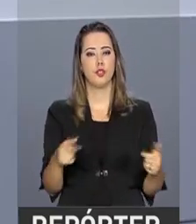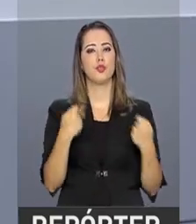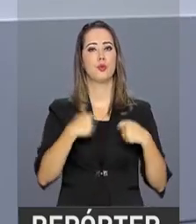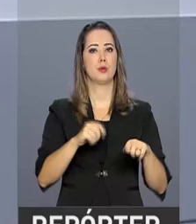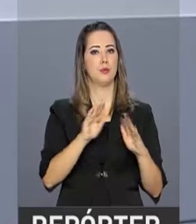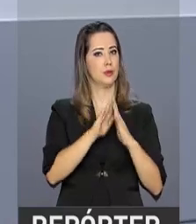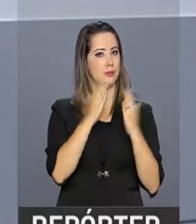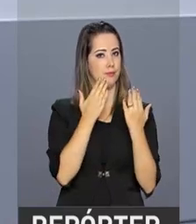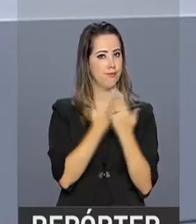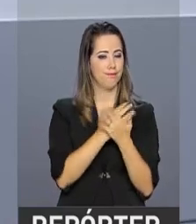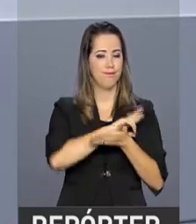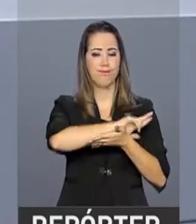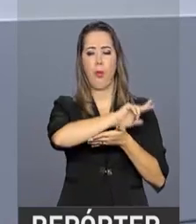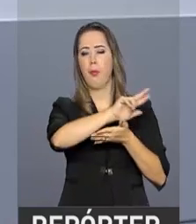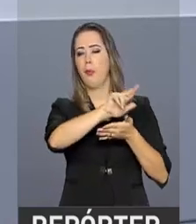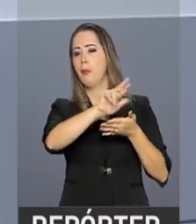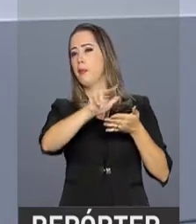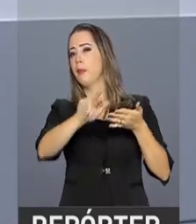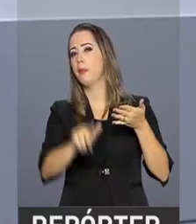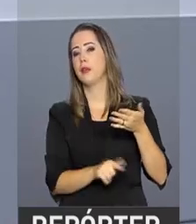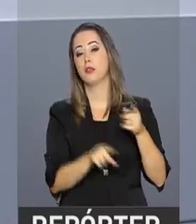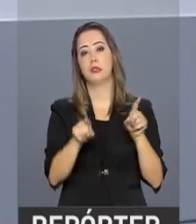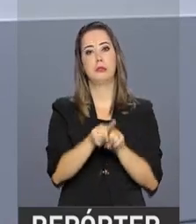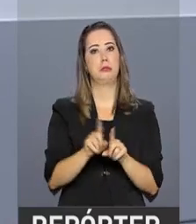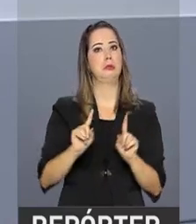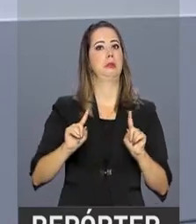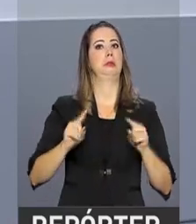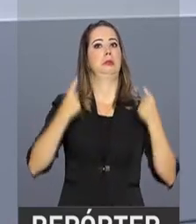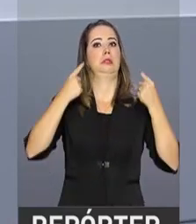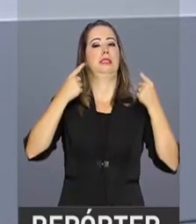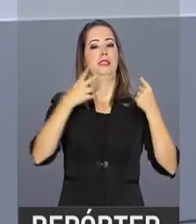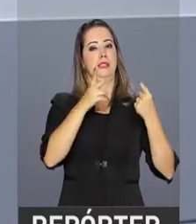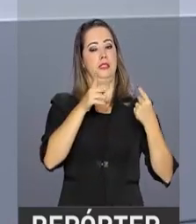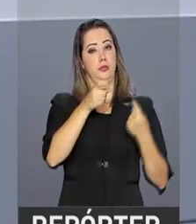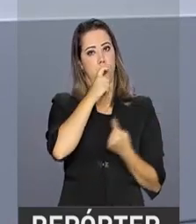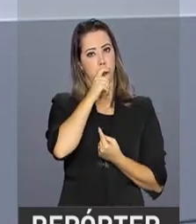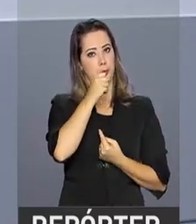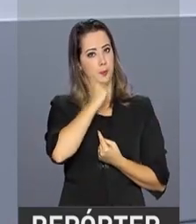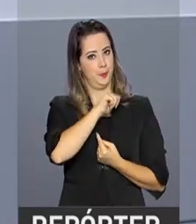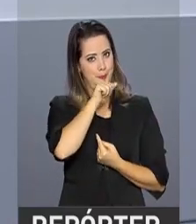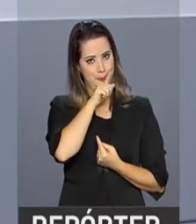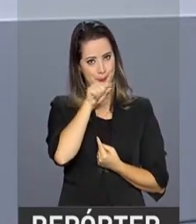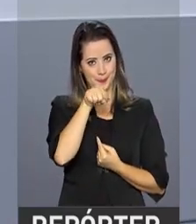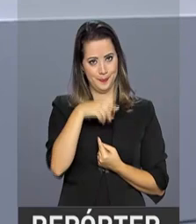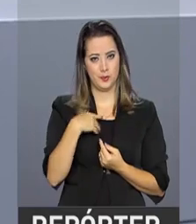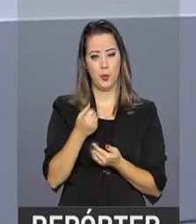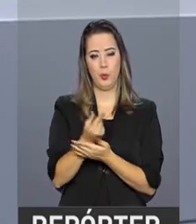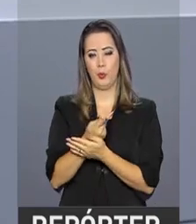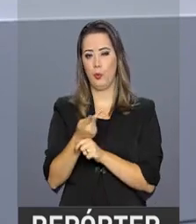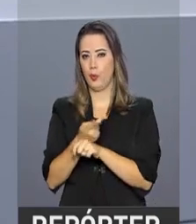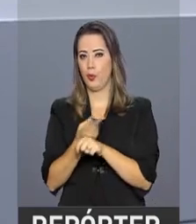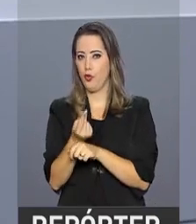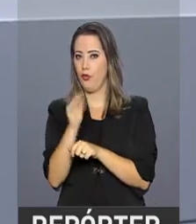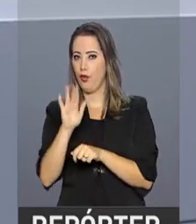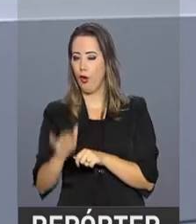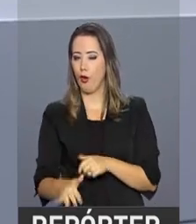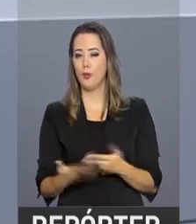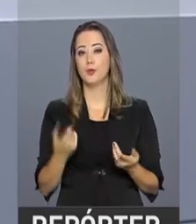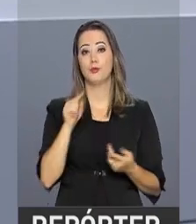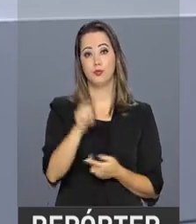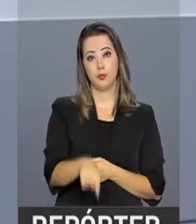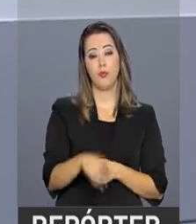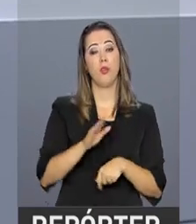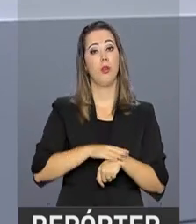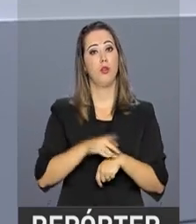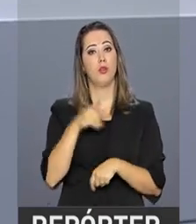cadernos livros lápis borracha um desafio para os pais na corrida por bons preços e bons produtos nessa hora é importante